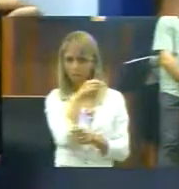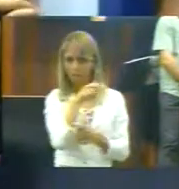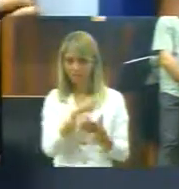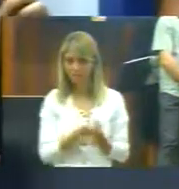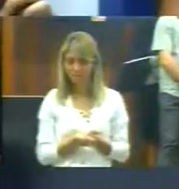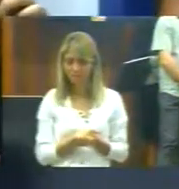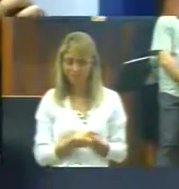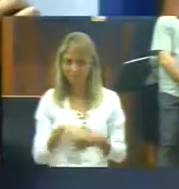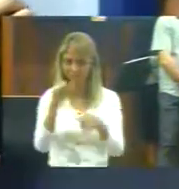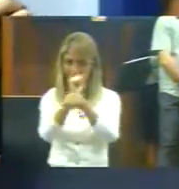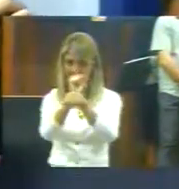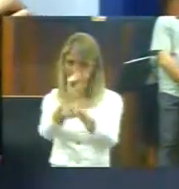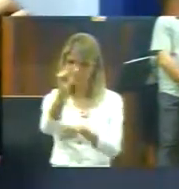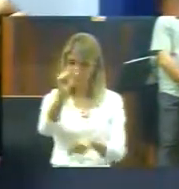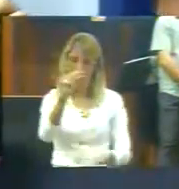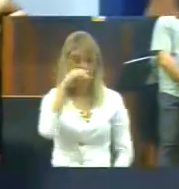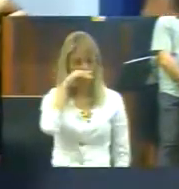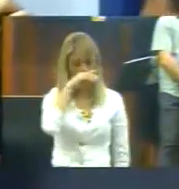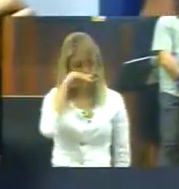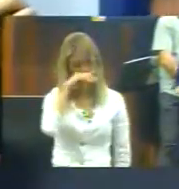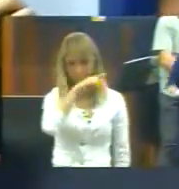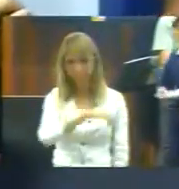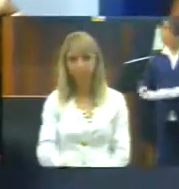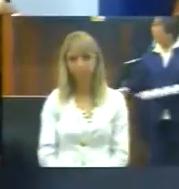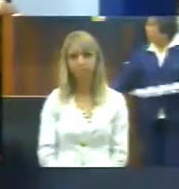Só um segundo.